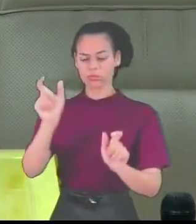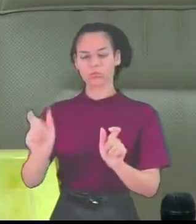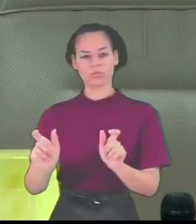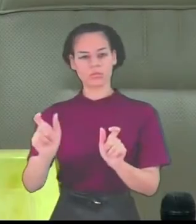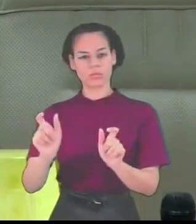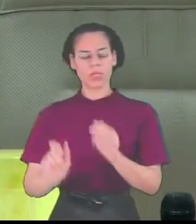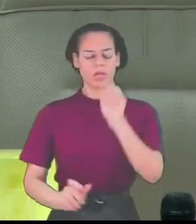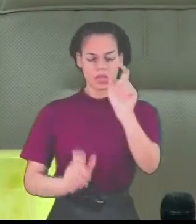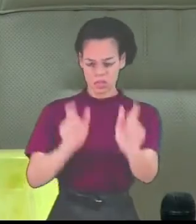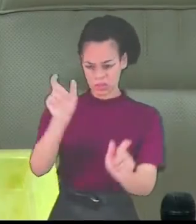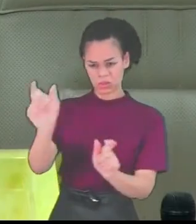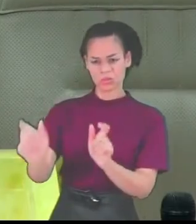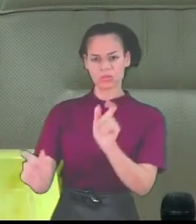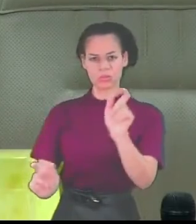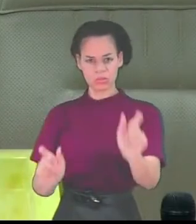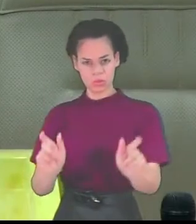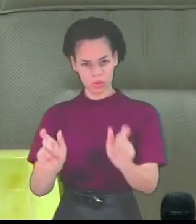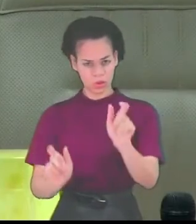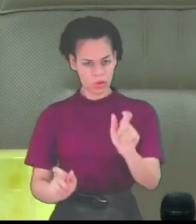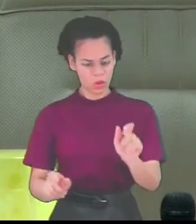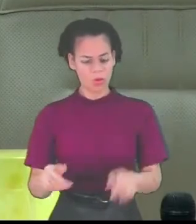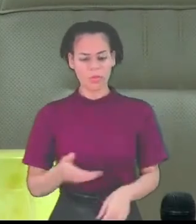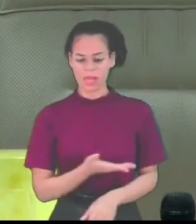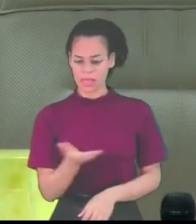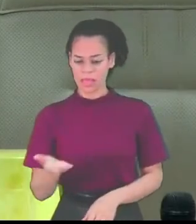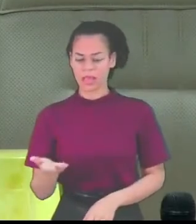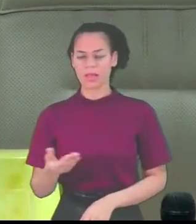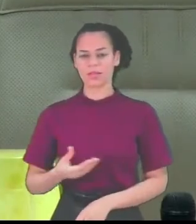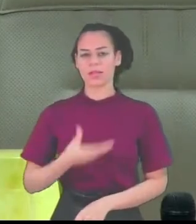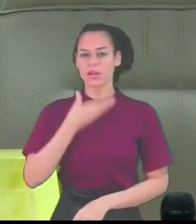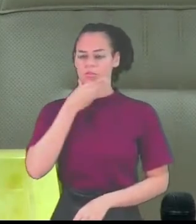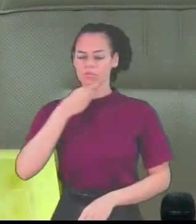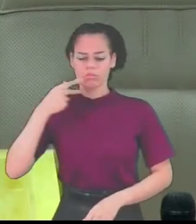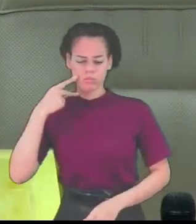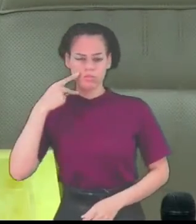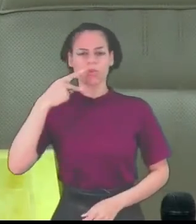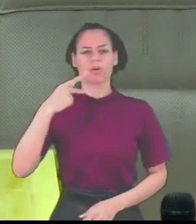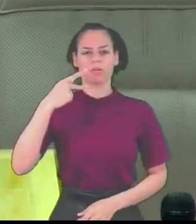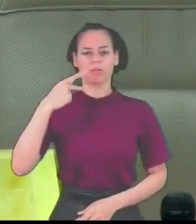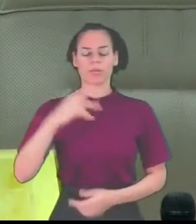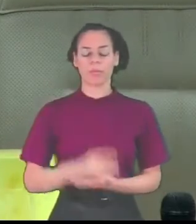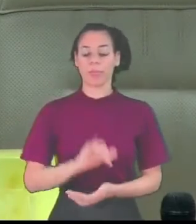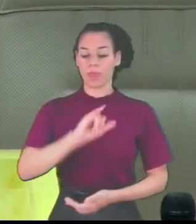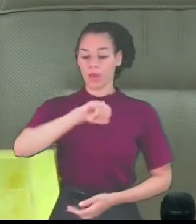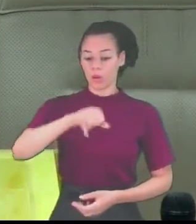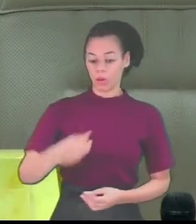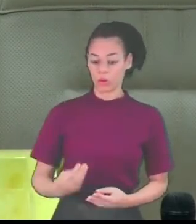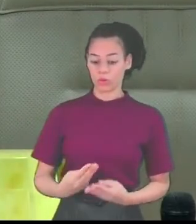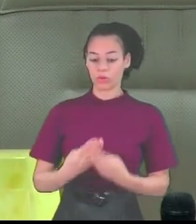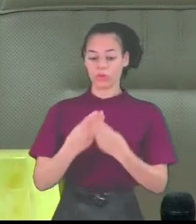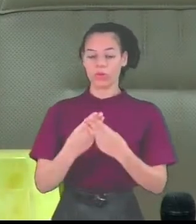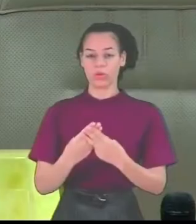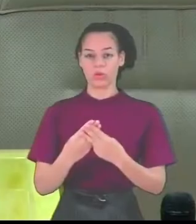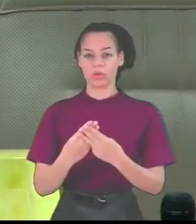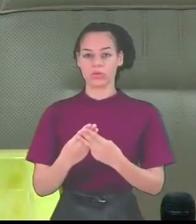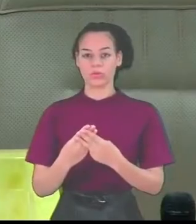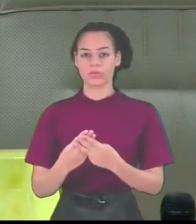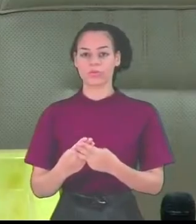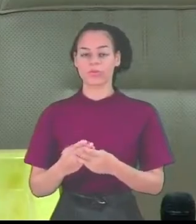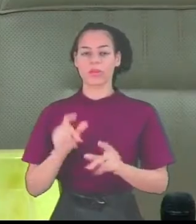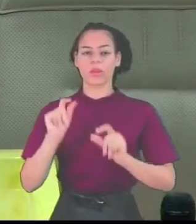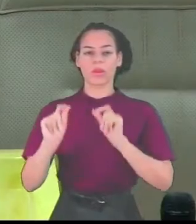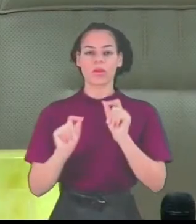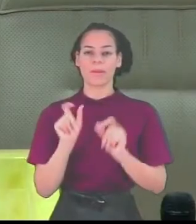a estes homens eram os profetas é o que O Judeu chama um de navin